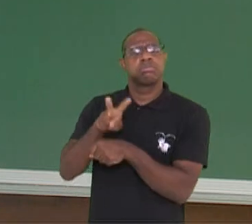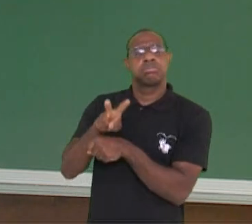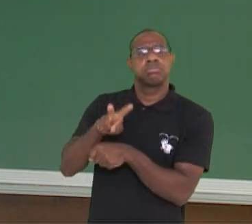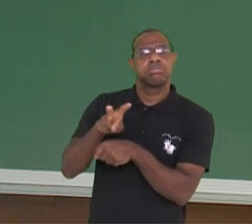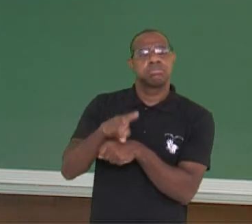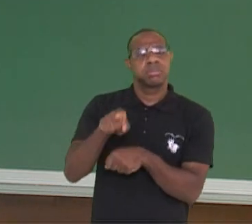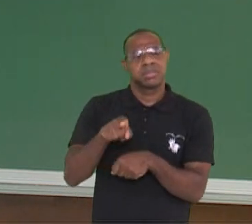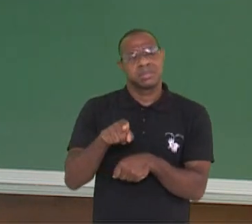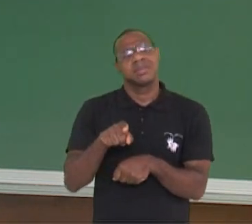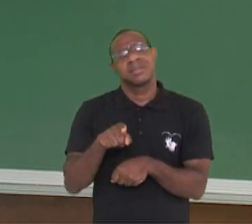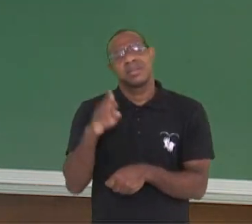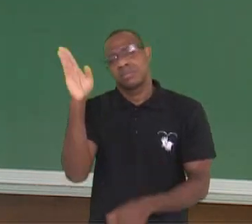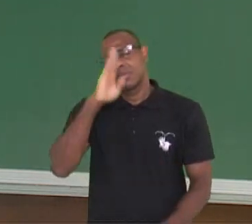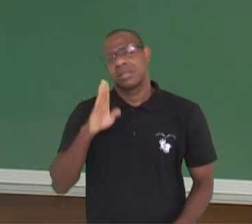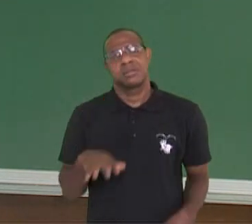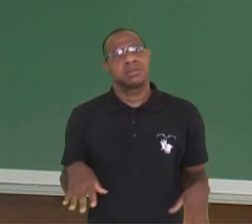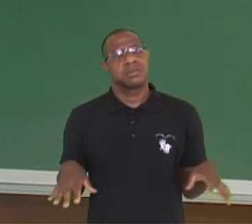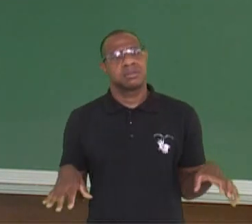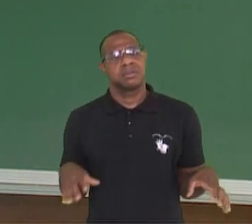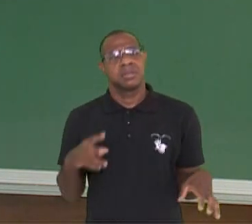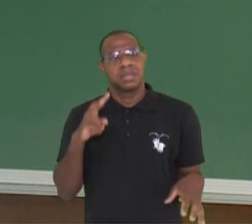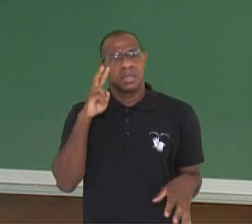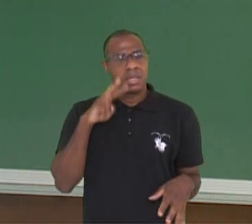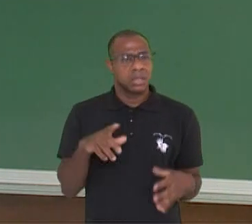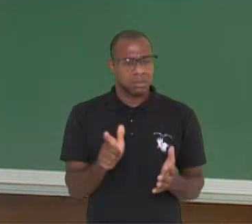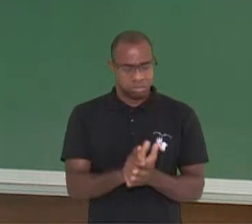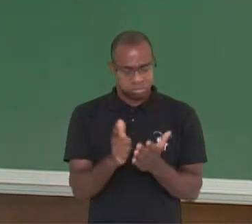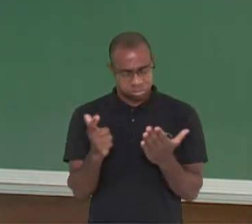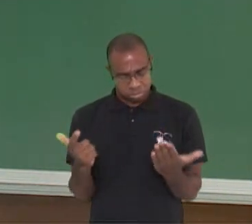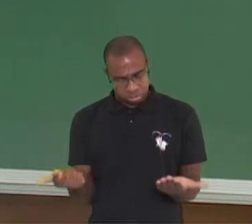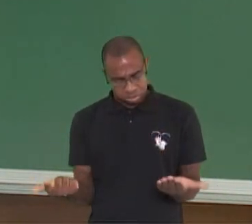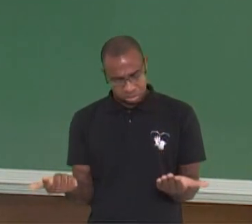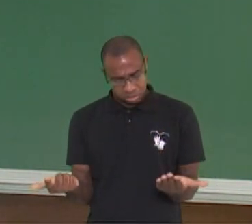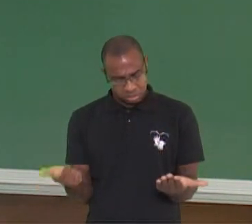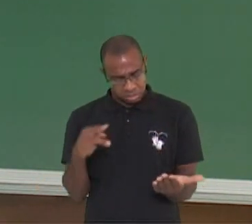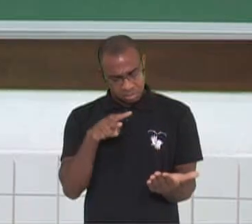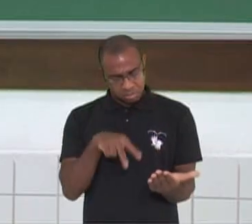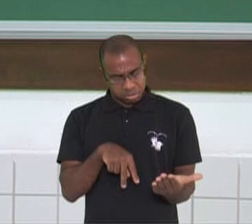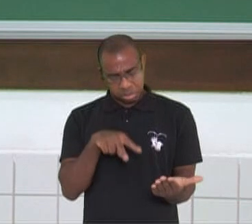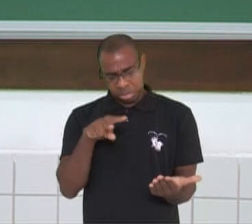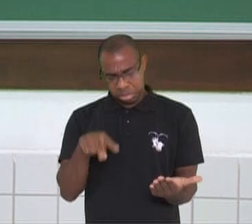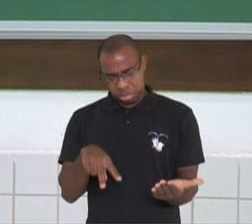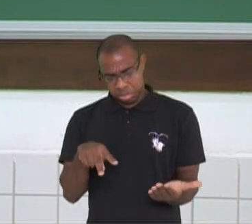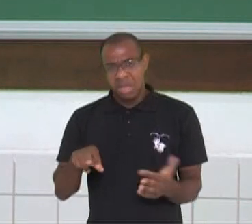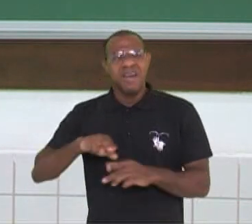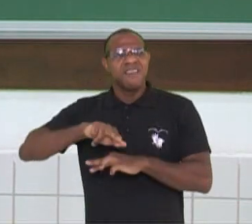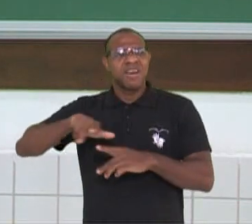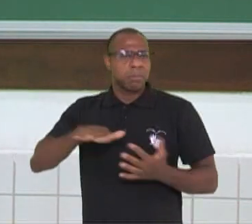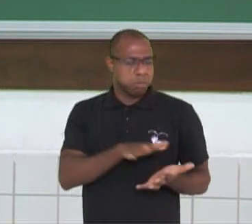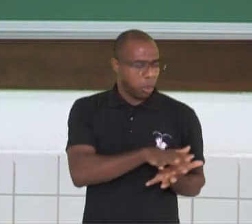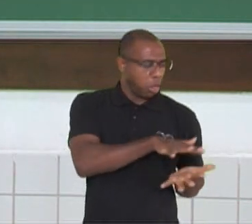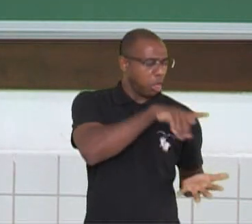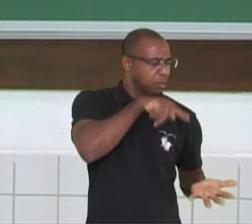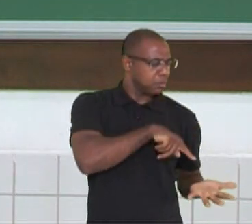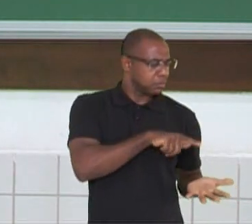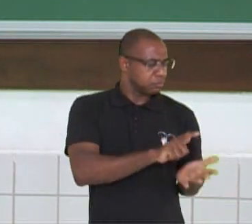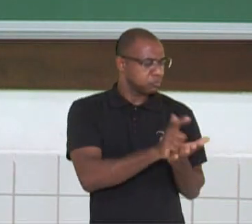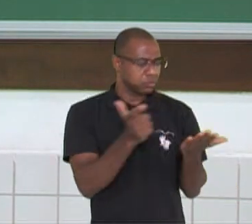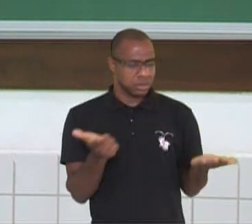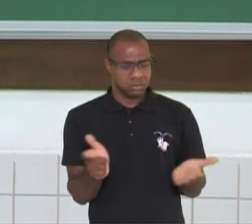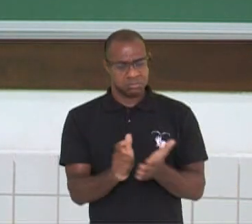grandes mudanças. Repara que ele está lendo um jornal e tem outros vários jornais ao redor dele. Um imperador, então, muito culto,